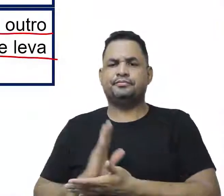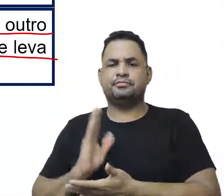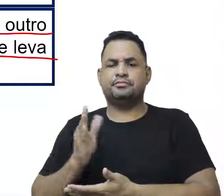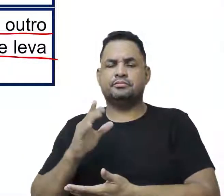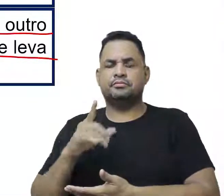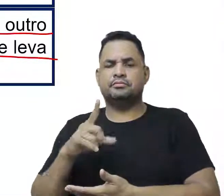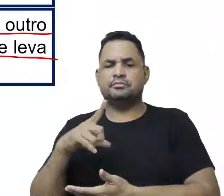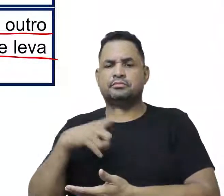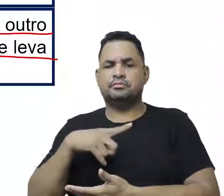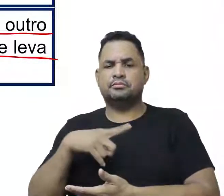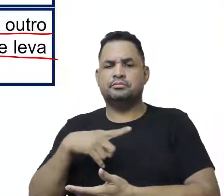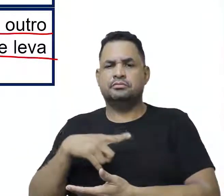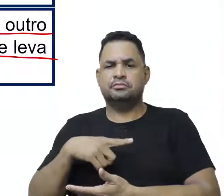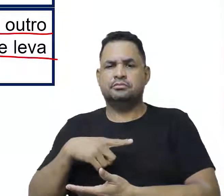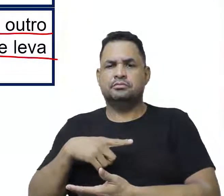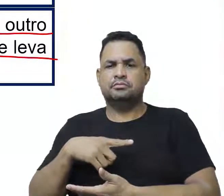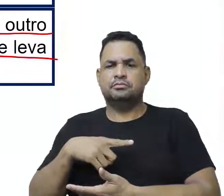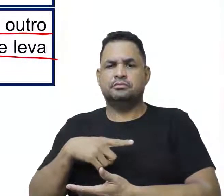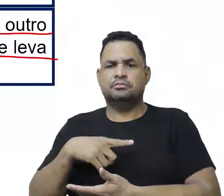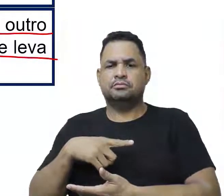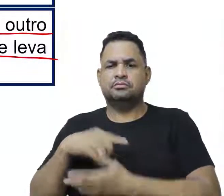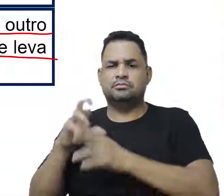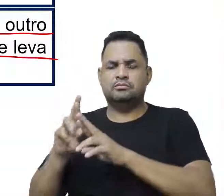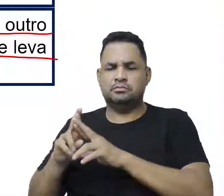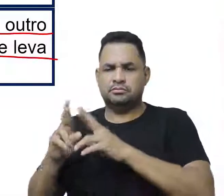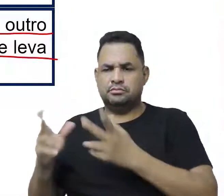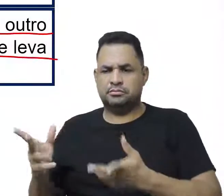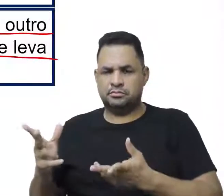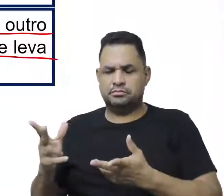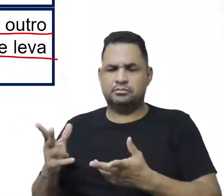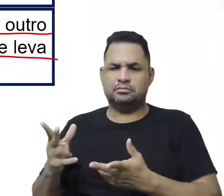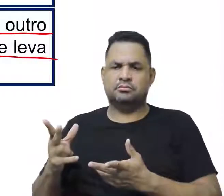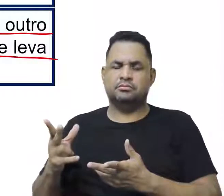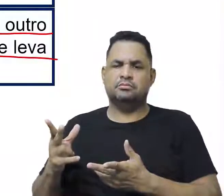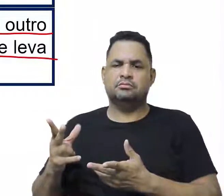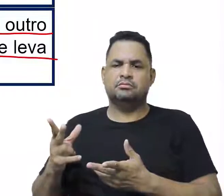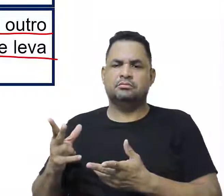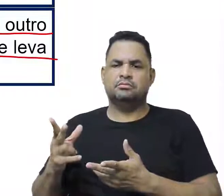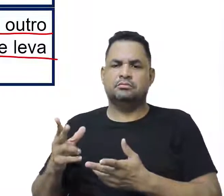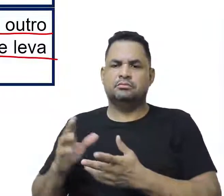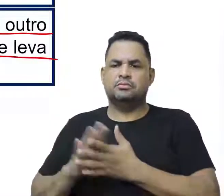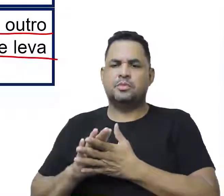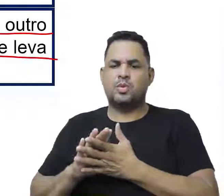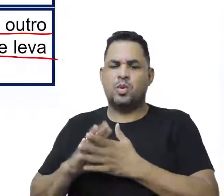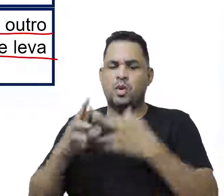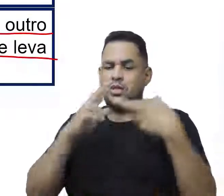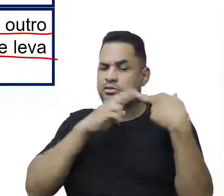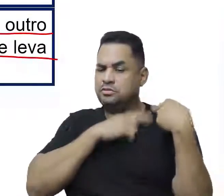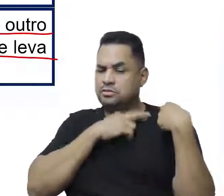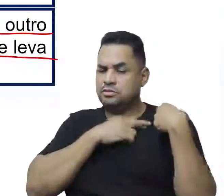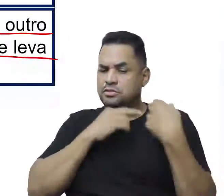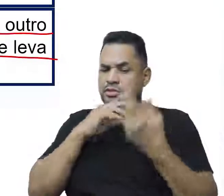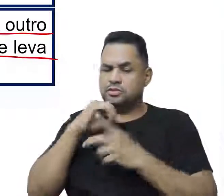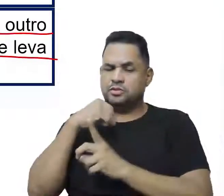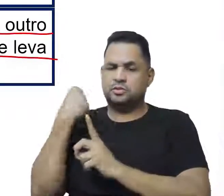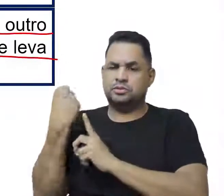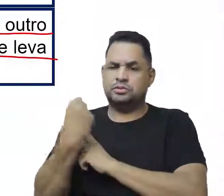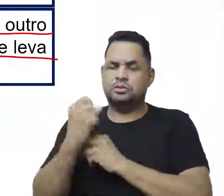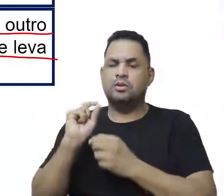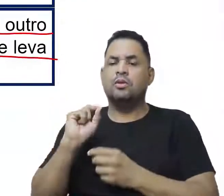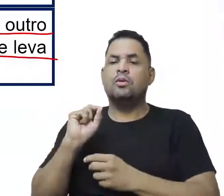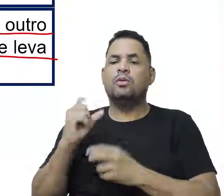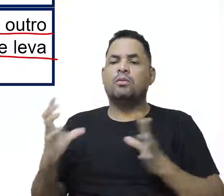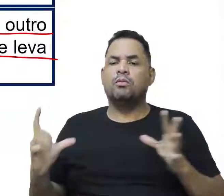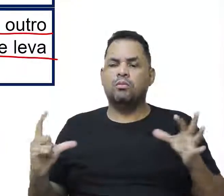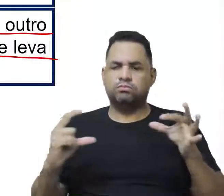tem já tem essa diferença na nos papéis sociais né e o que